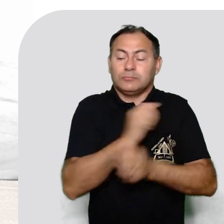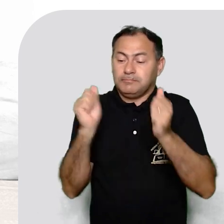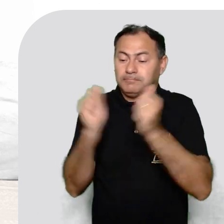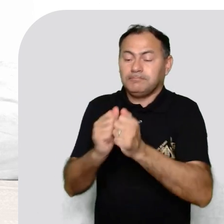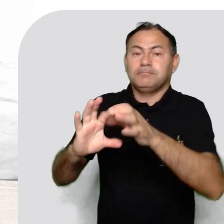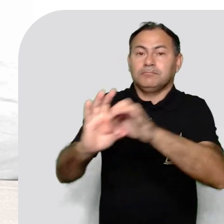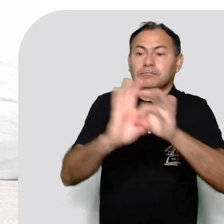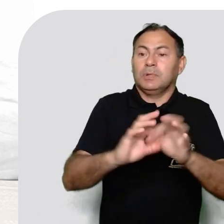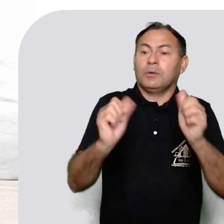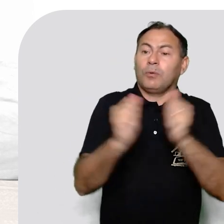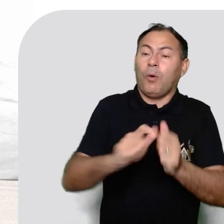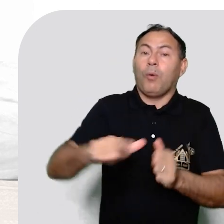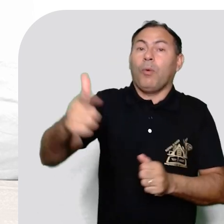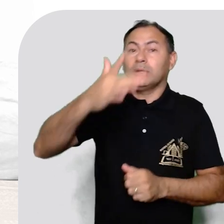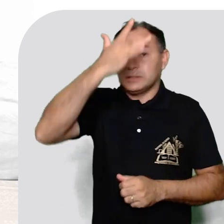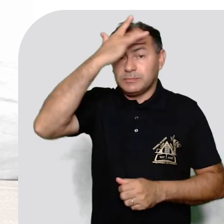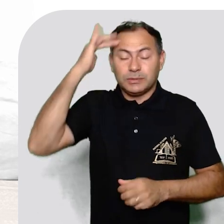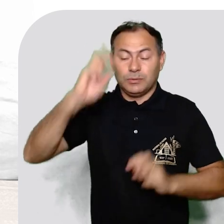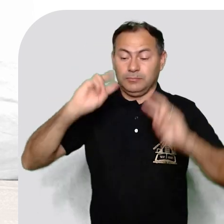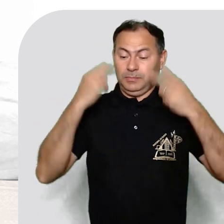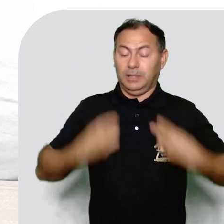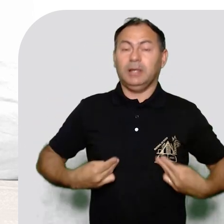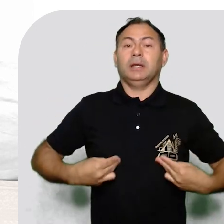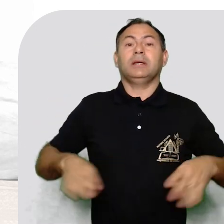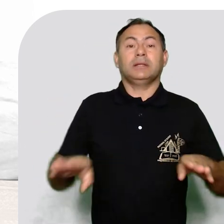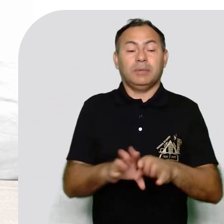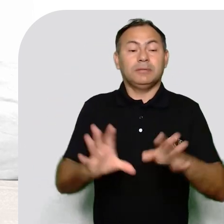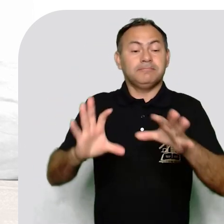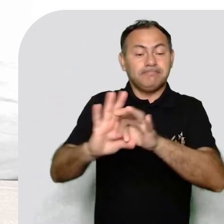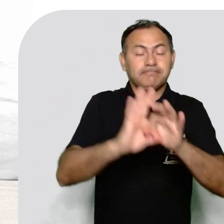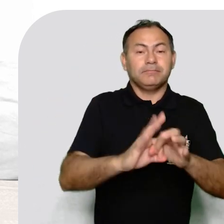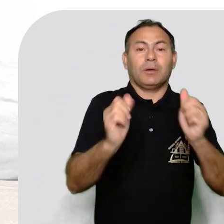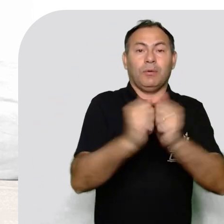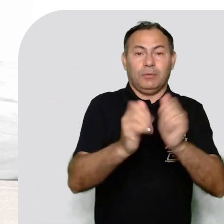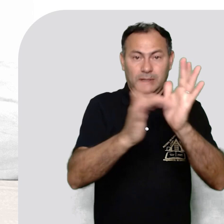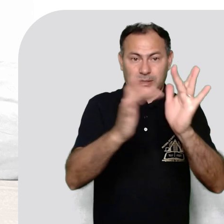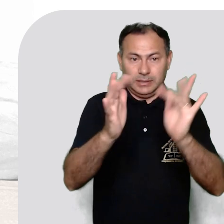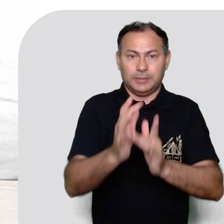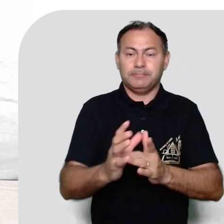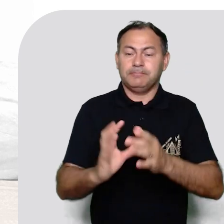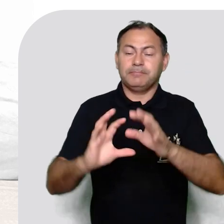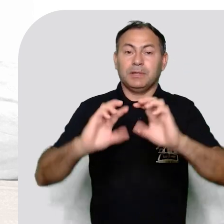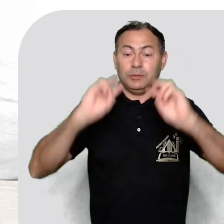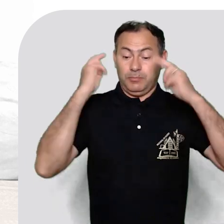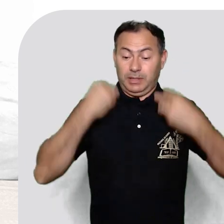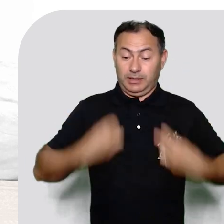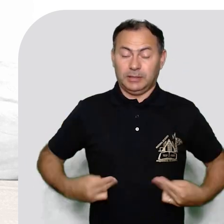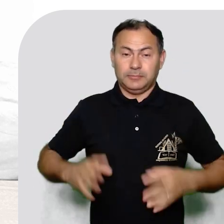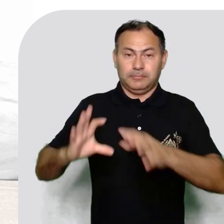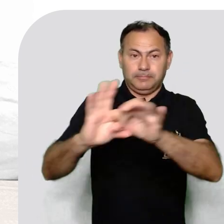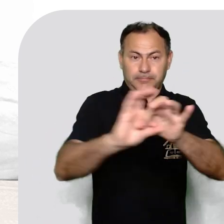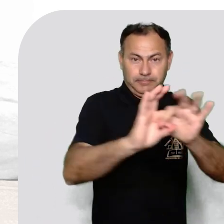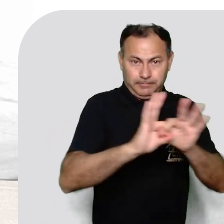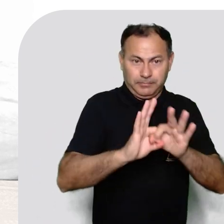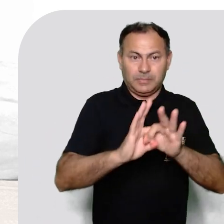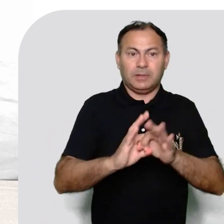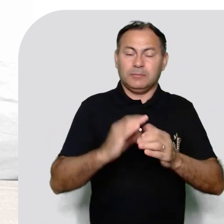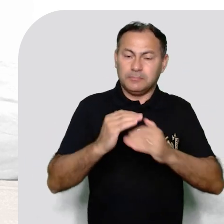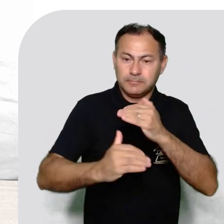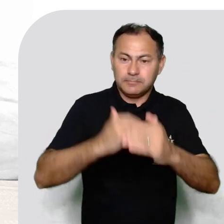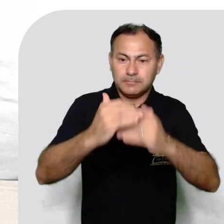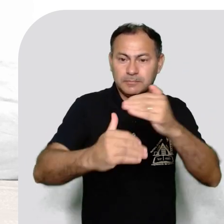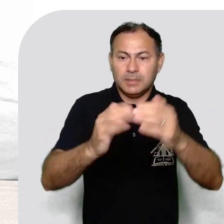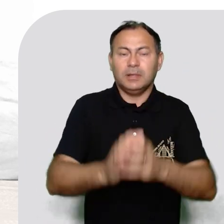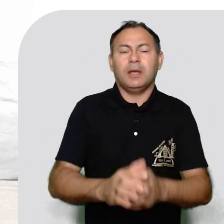co-humanos com outros humanos e co-humanos com Cristo. Então, essa co-humanidade nos leva a